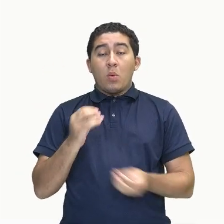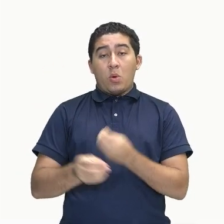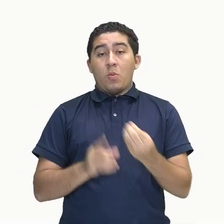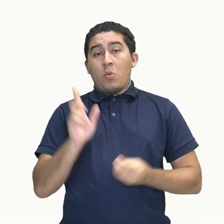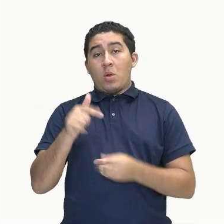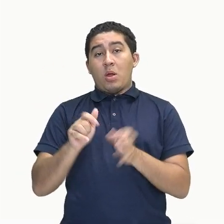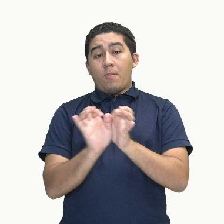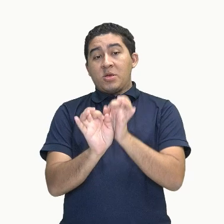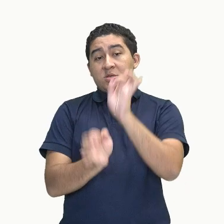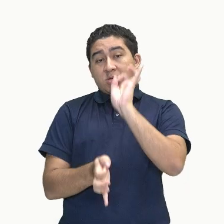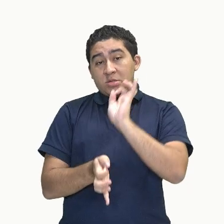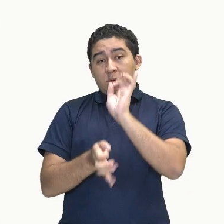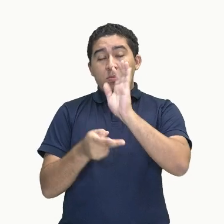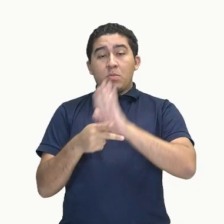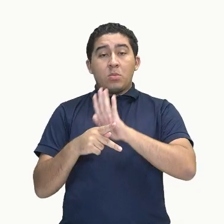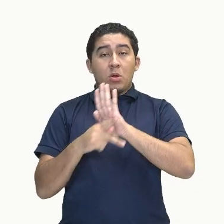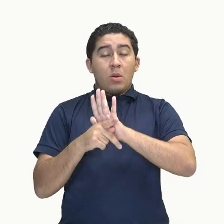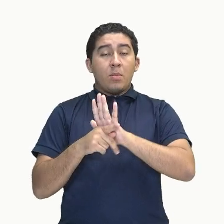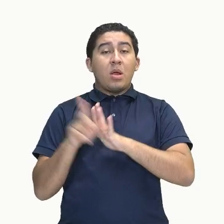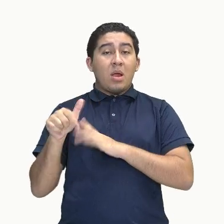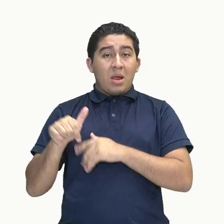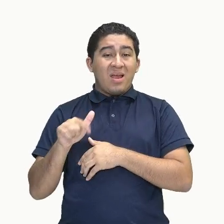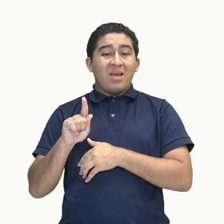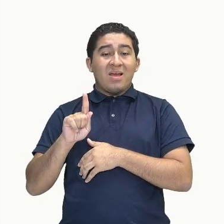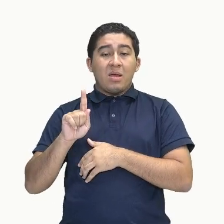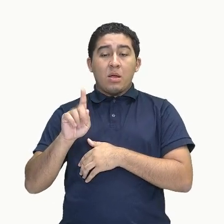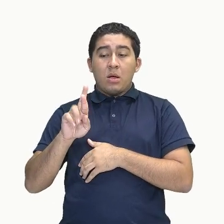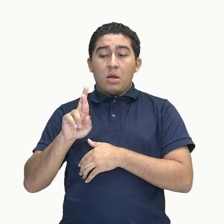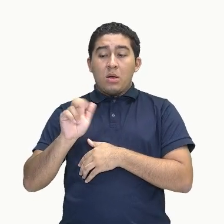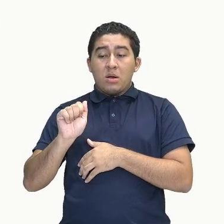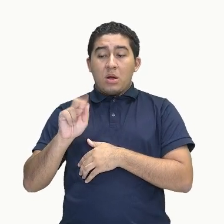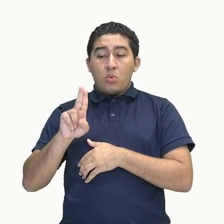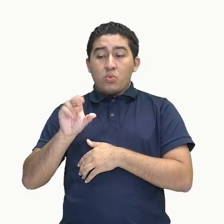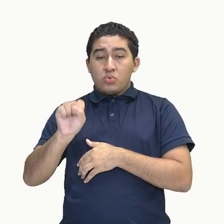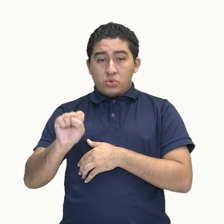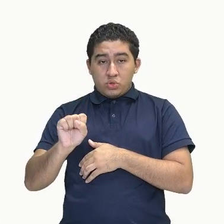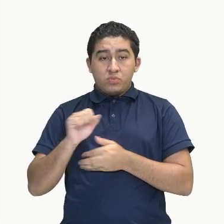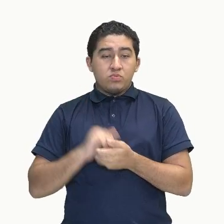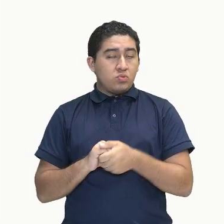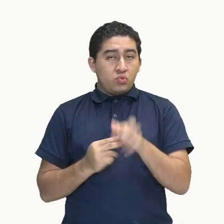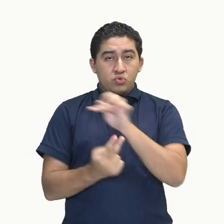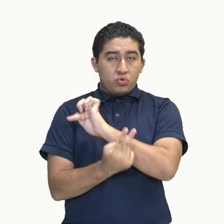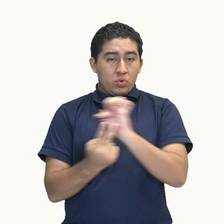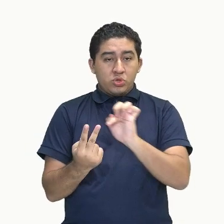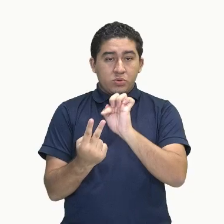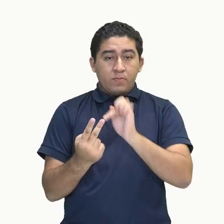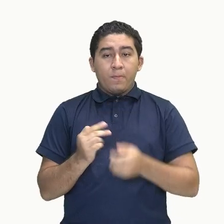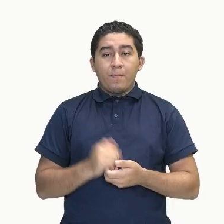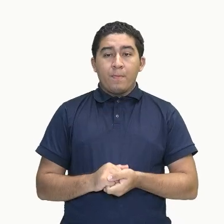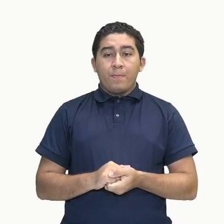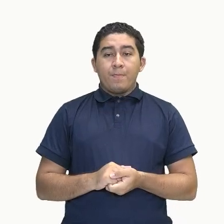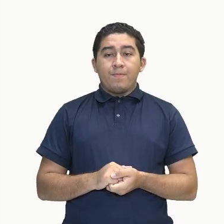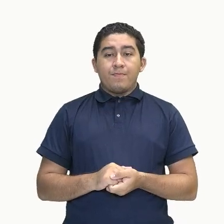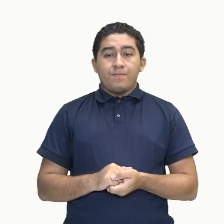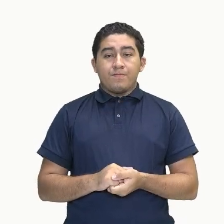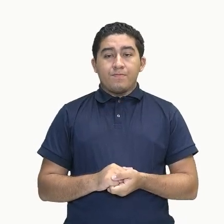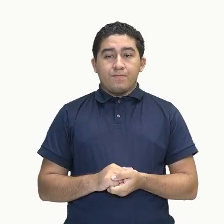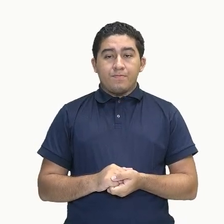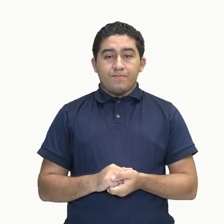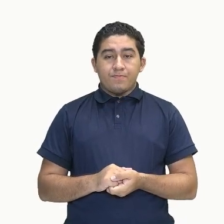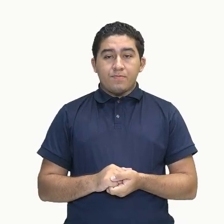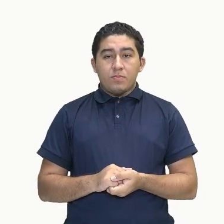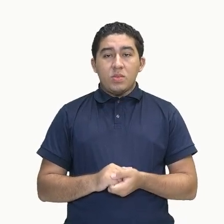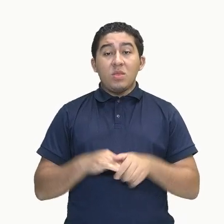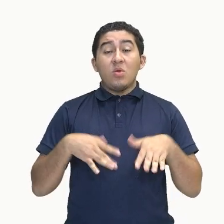aqui, as nossas latitudes, tá bom? Tanto latitude quanto longitude, elas vão ser medidas em graus. E os